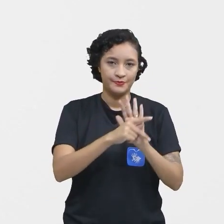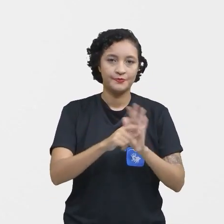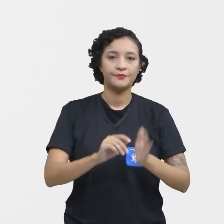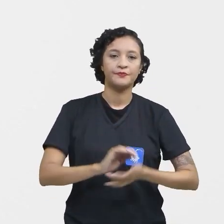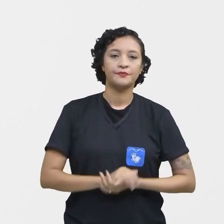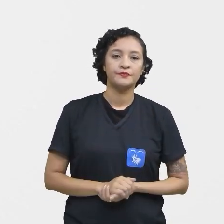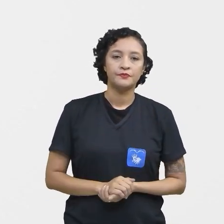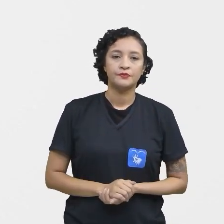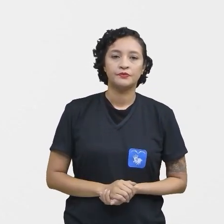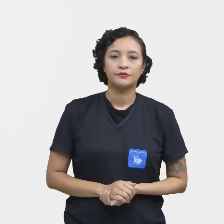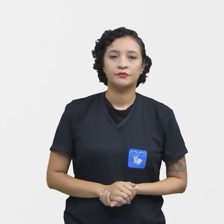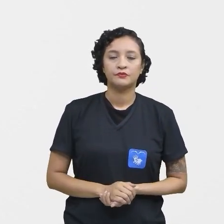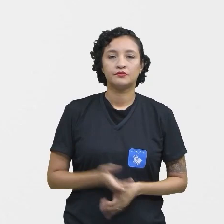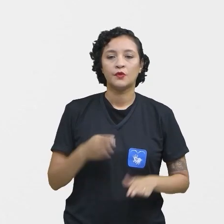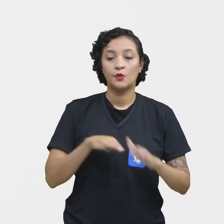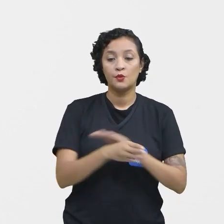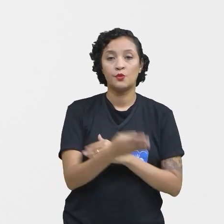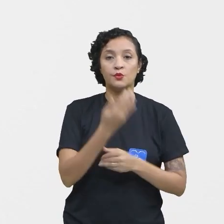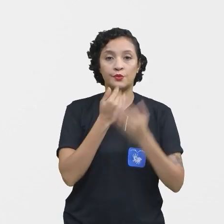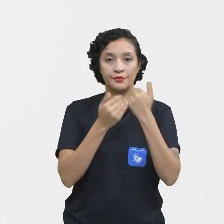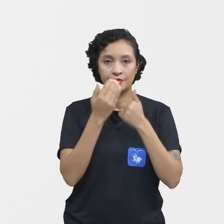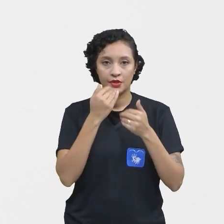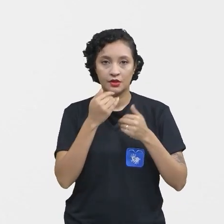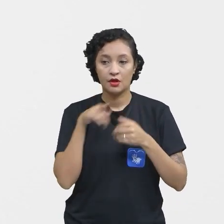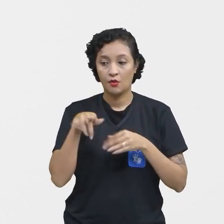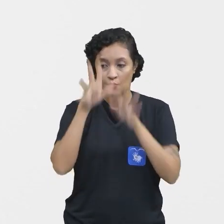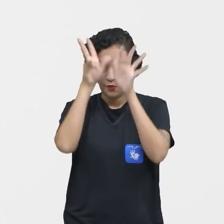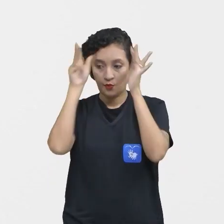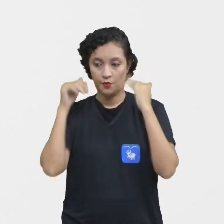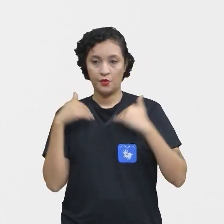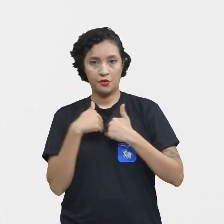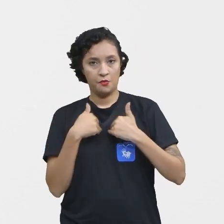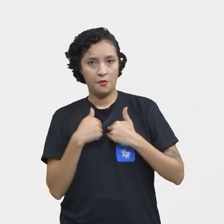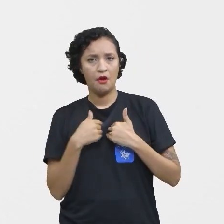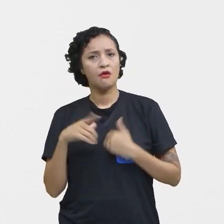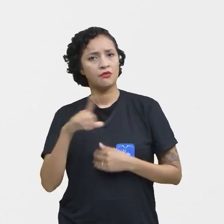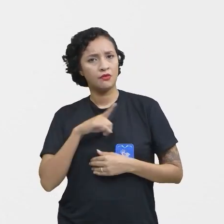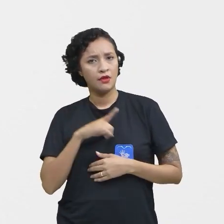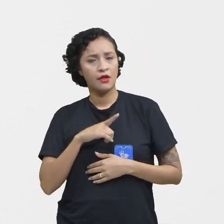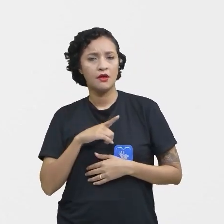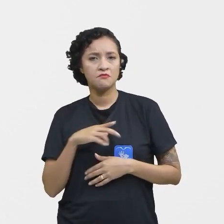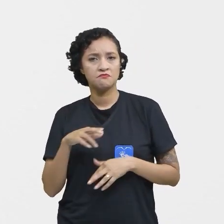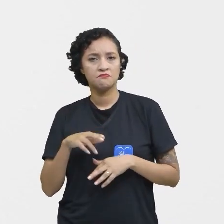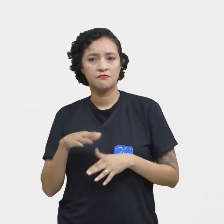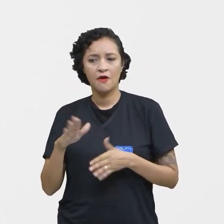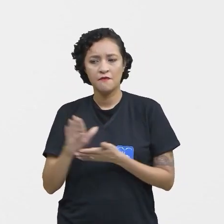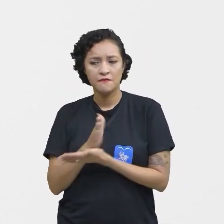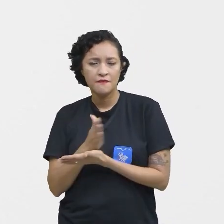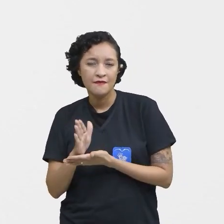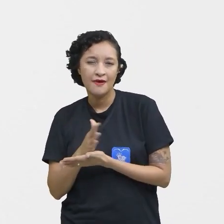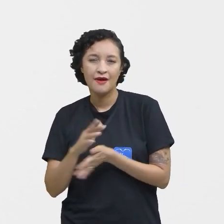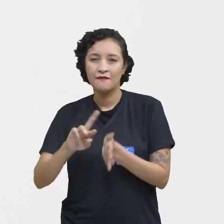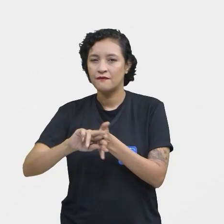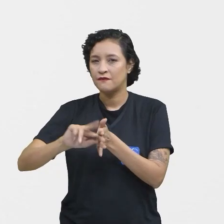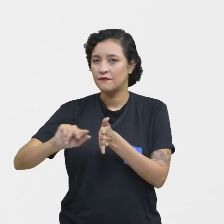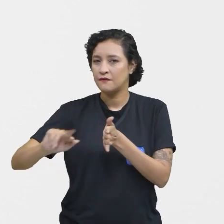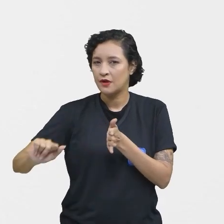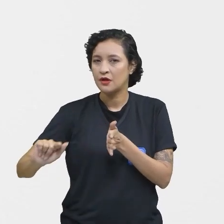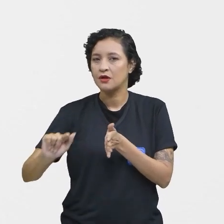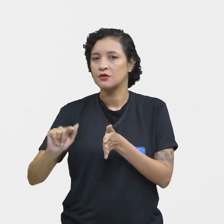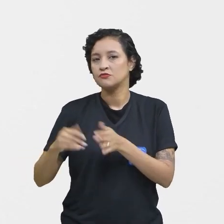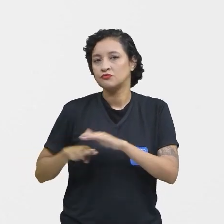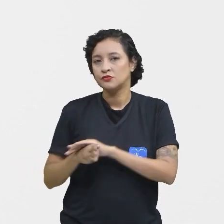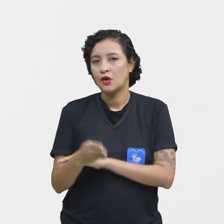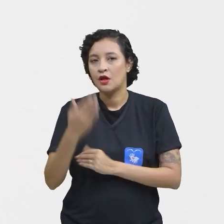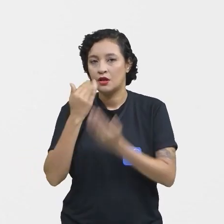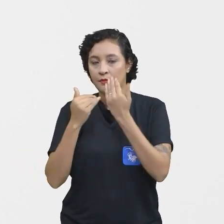Hábitos alimentares. O mesmo animal pode apresentar diferentes hábitos alimentares, dependendo do ambiente onde ele